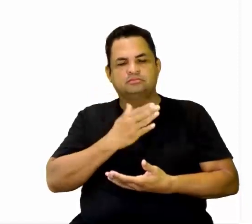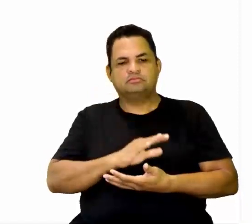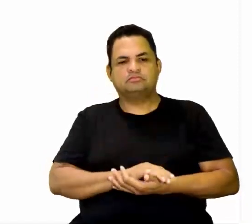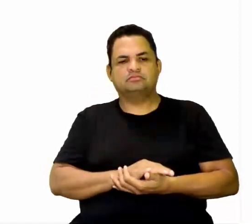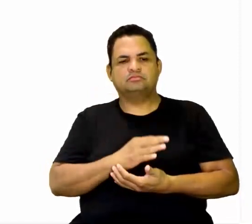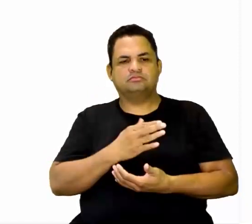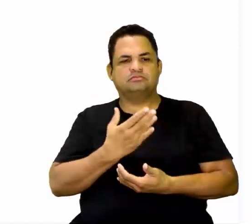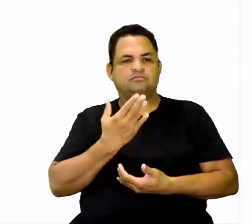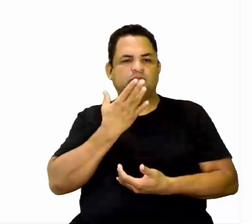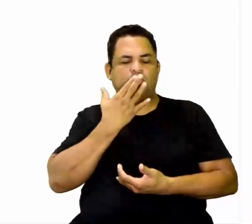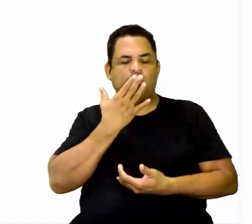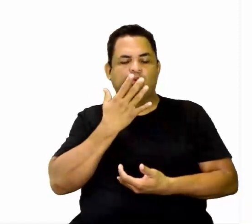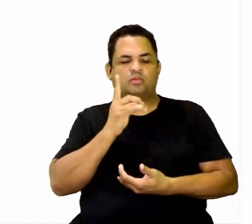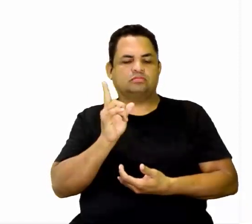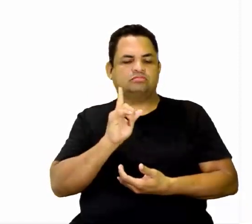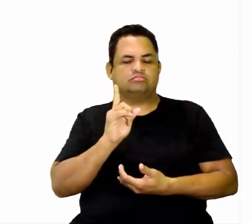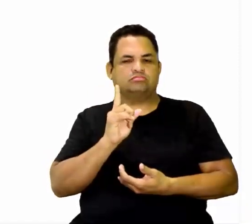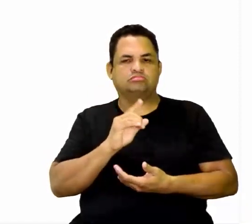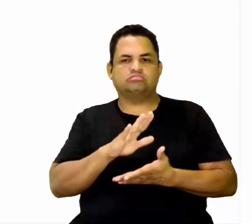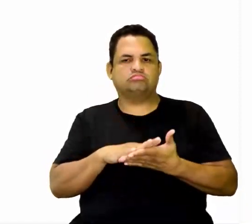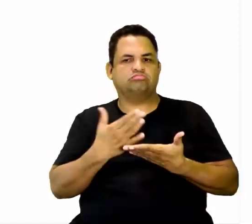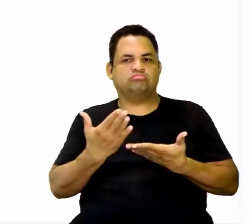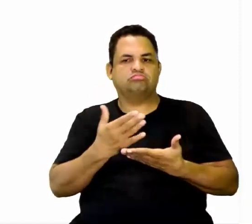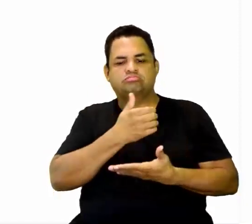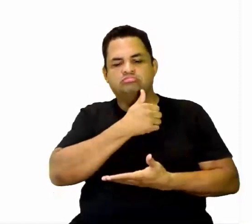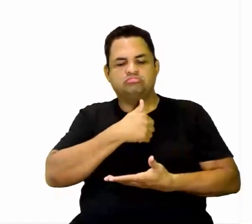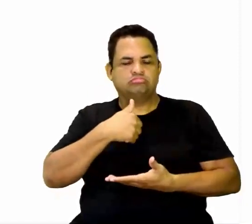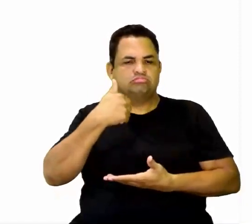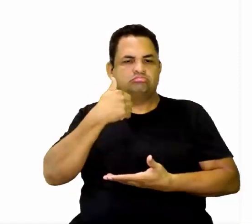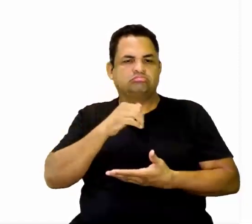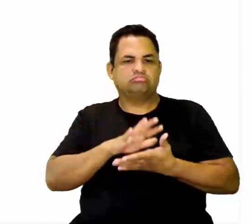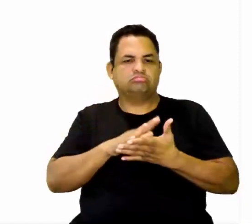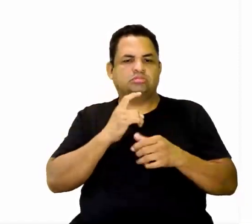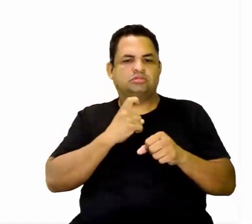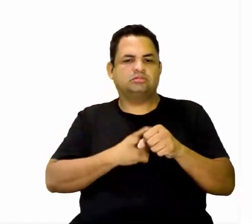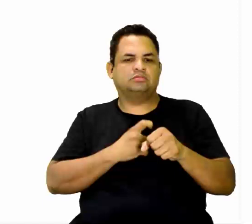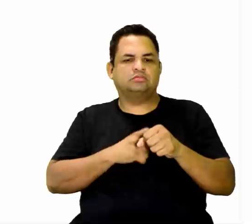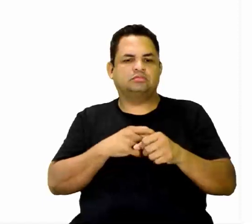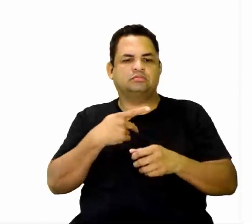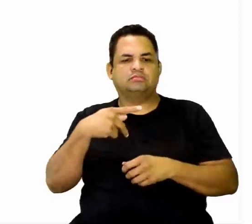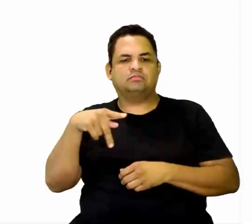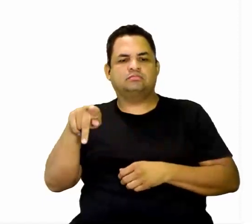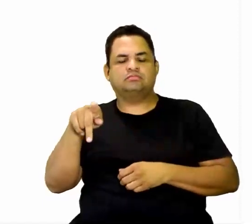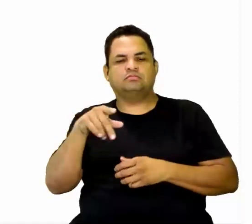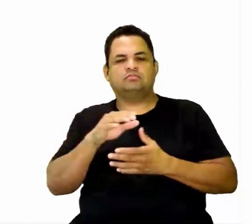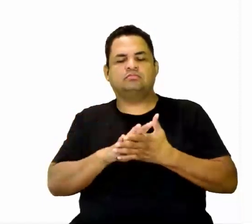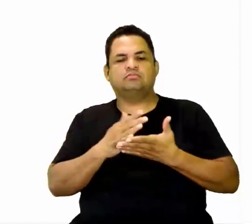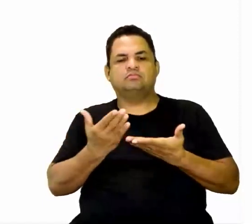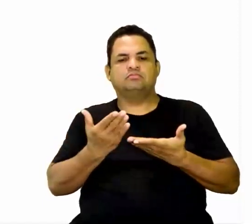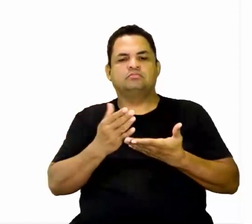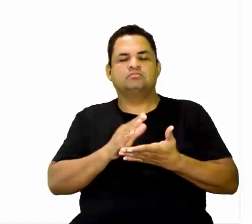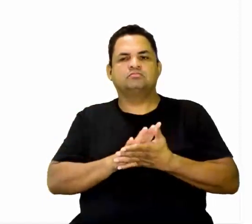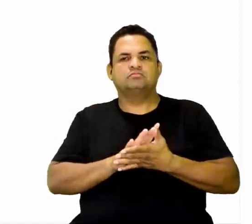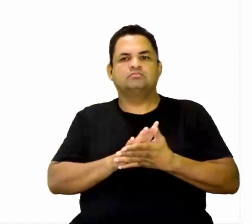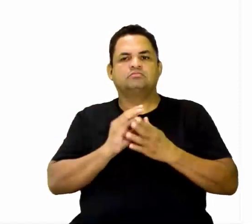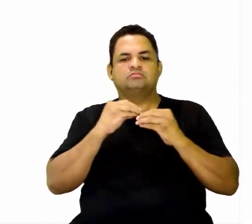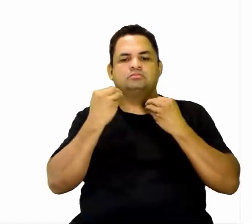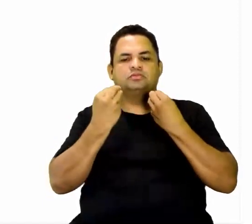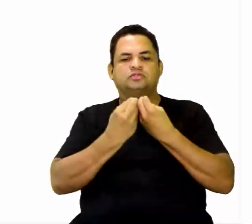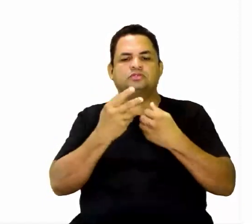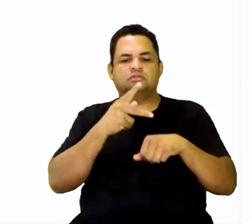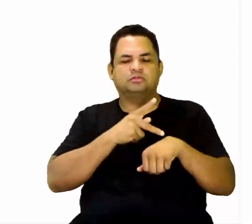não seria indicada, nem a dureza, para identificar se uma substância é pura.